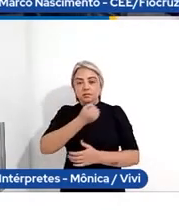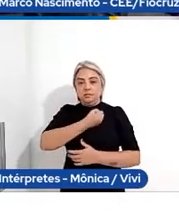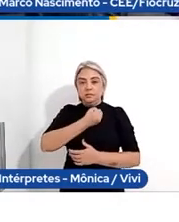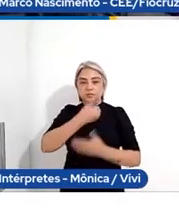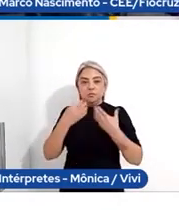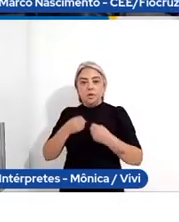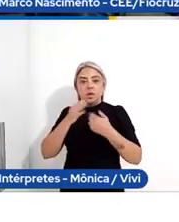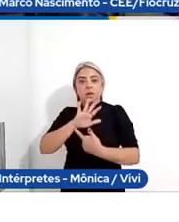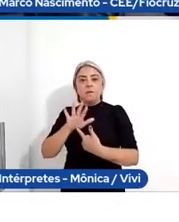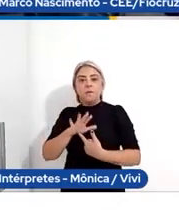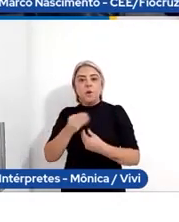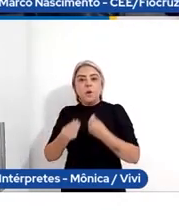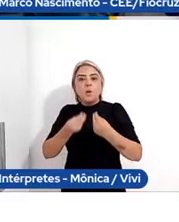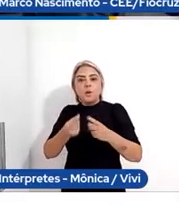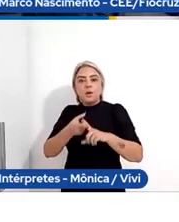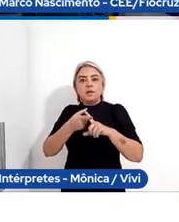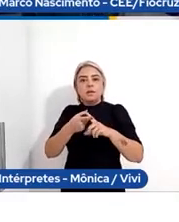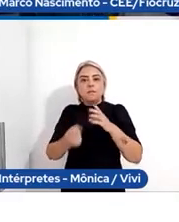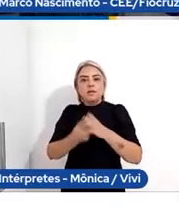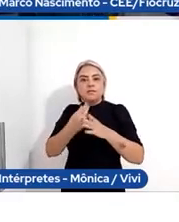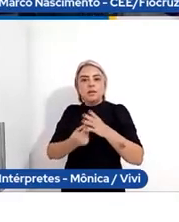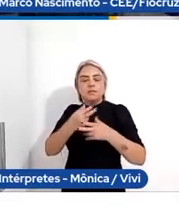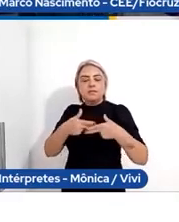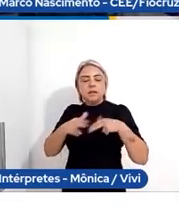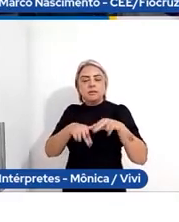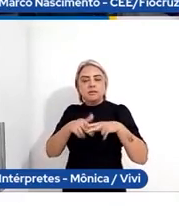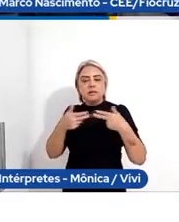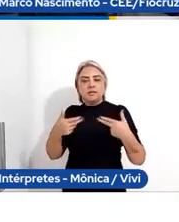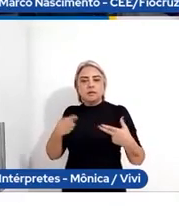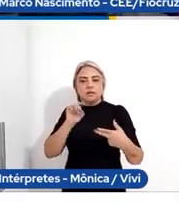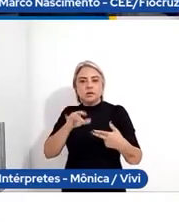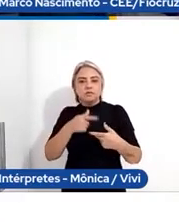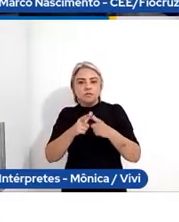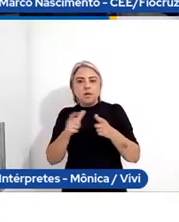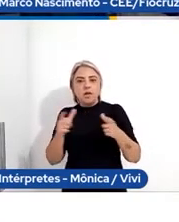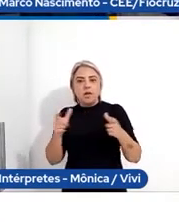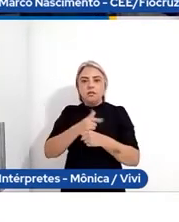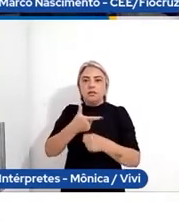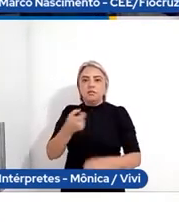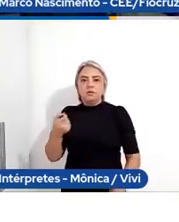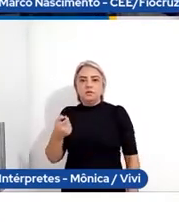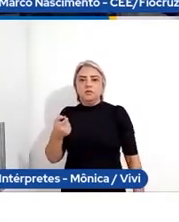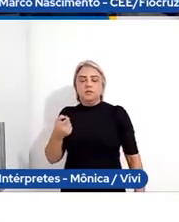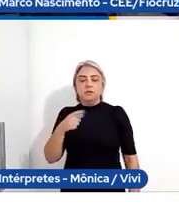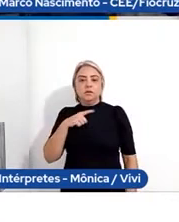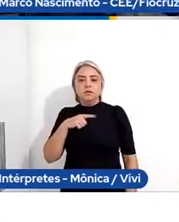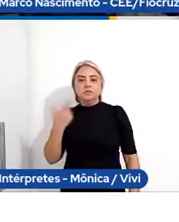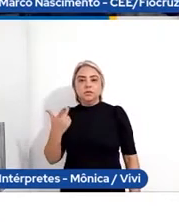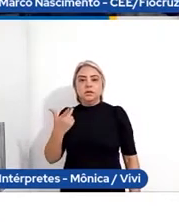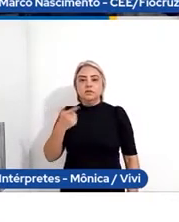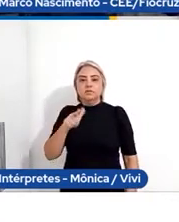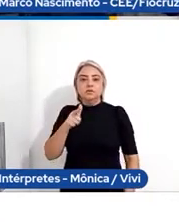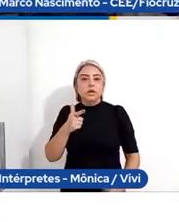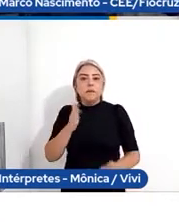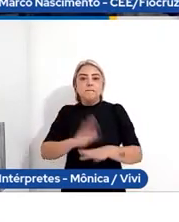como a gente depende desses insumos, e essa dependência aqui só não foi maior em 2020 porque não tinha mais ventilador para comprar.